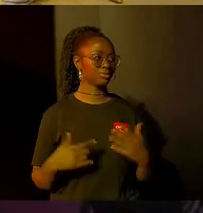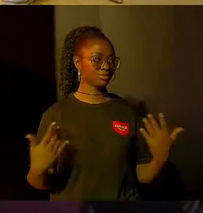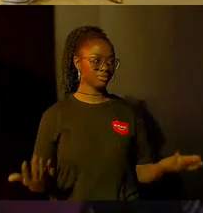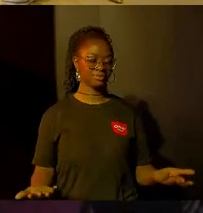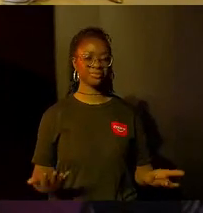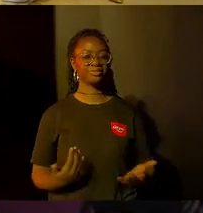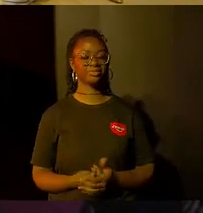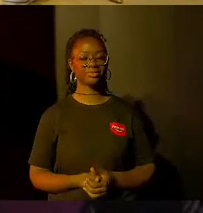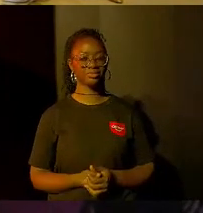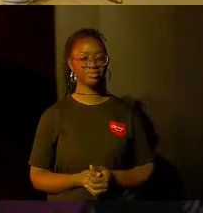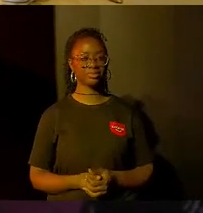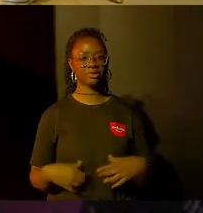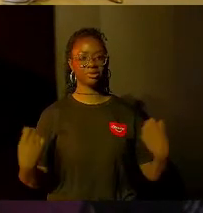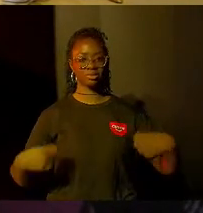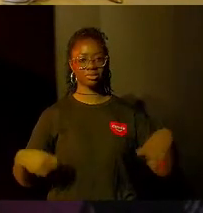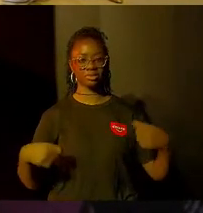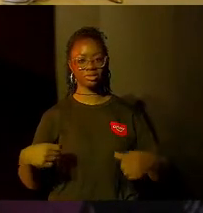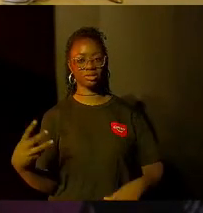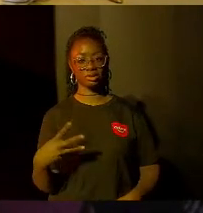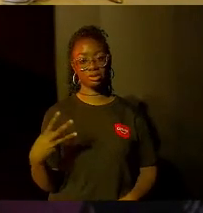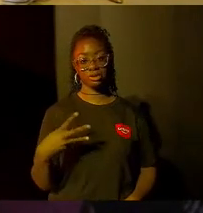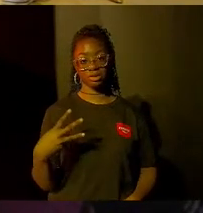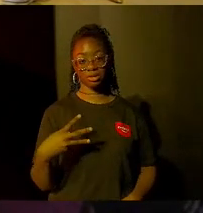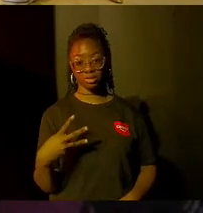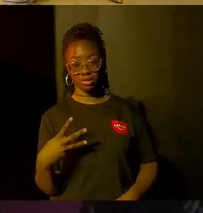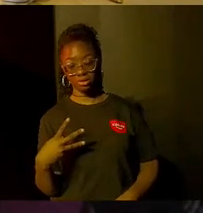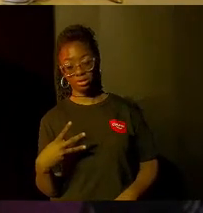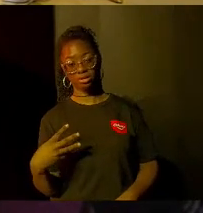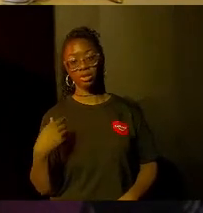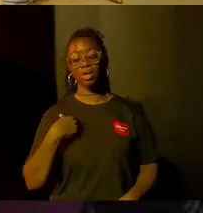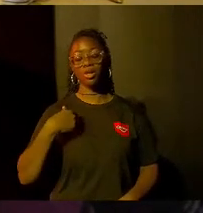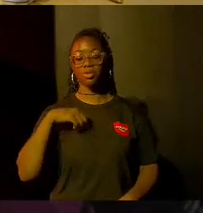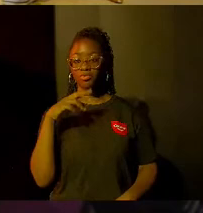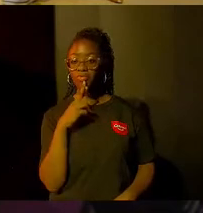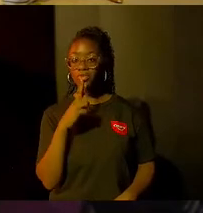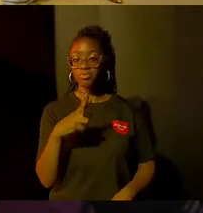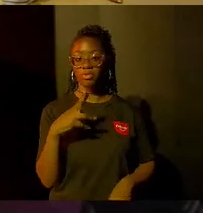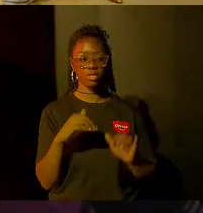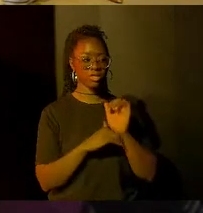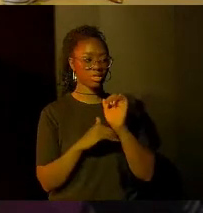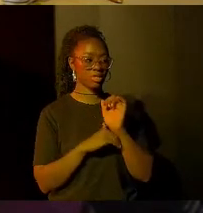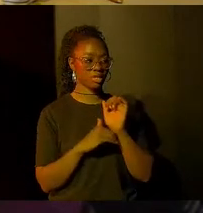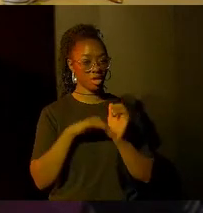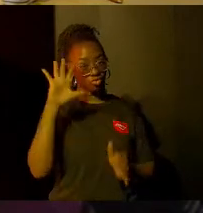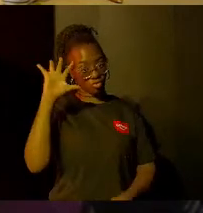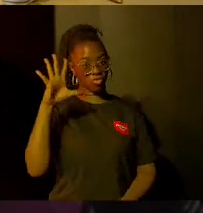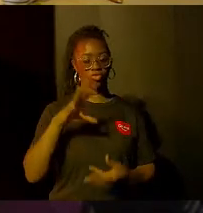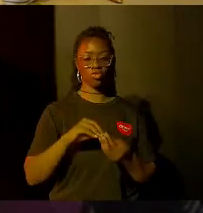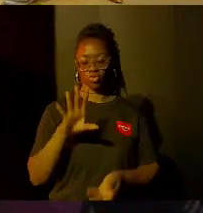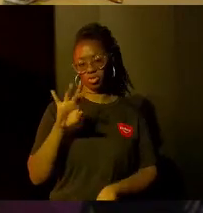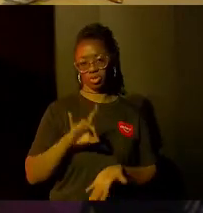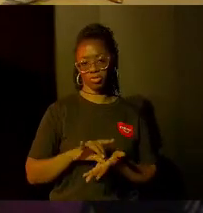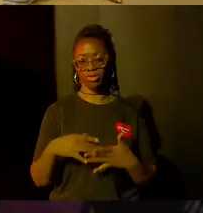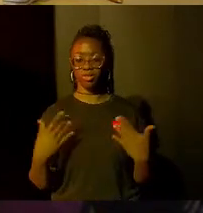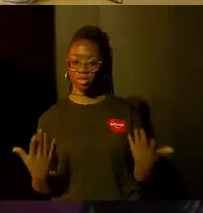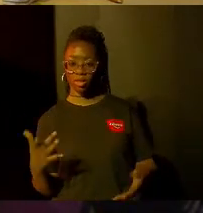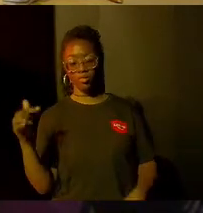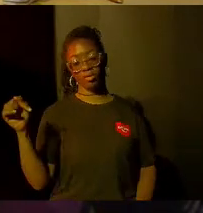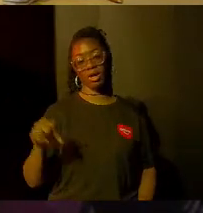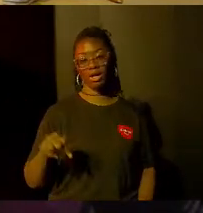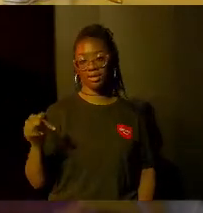talvez precisasse de uma terceira para poder responder a esse mistério não é então aqui